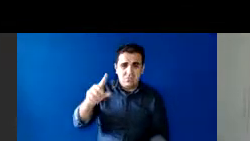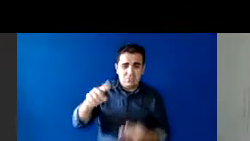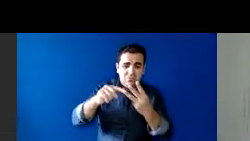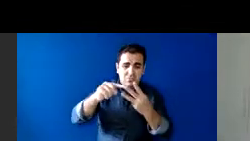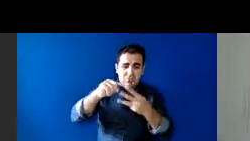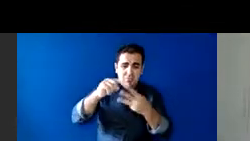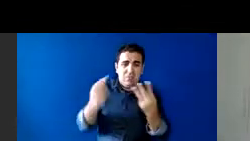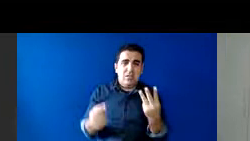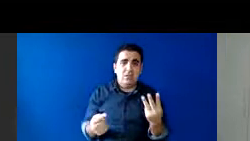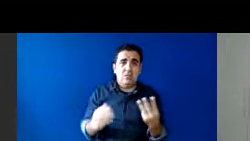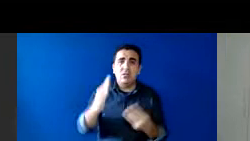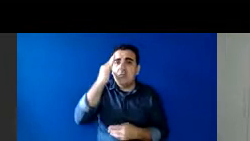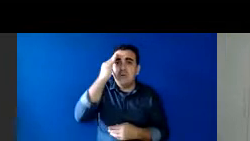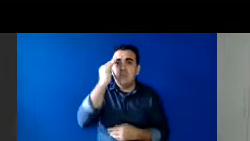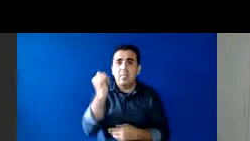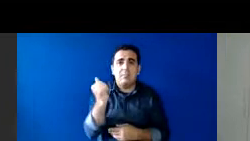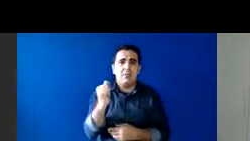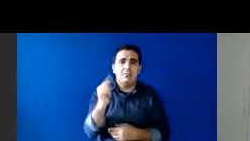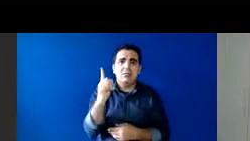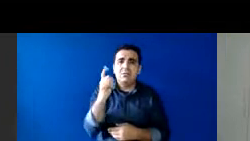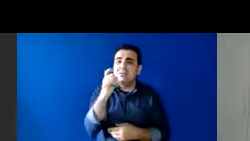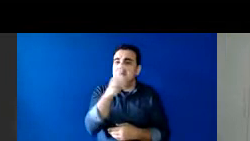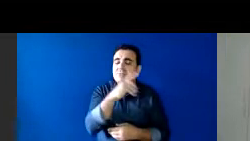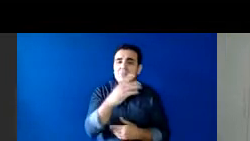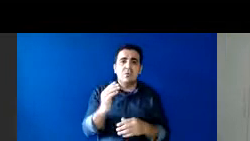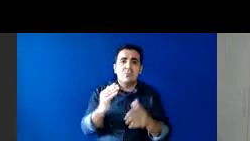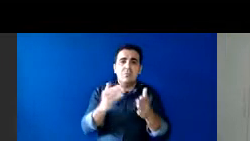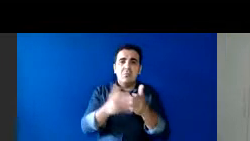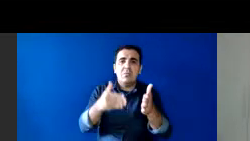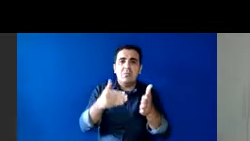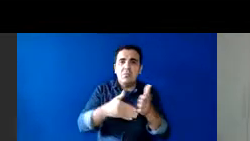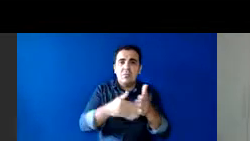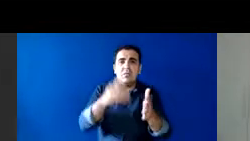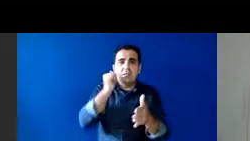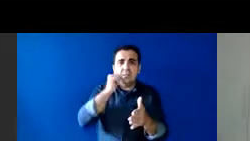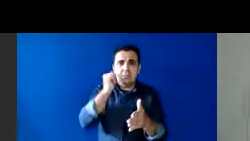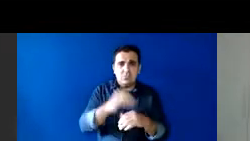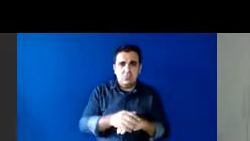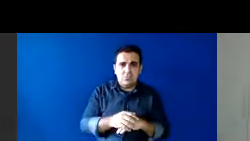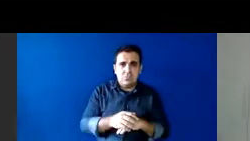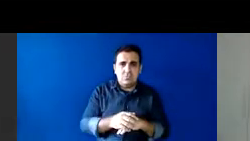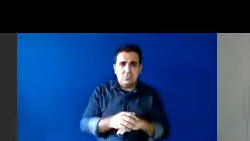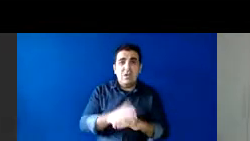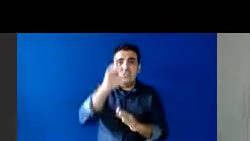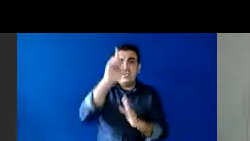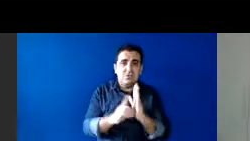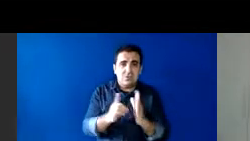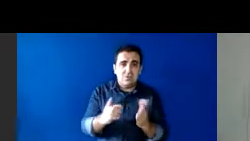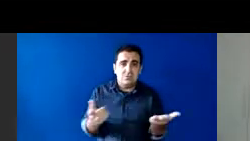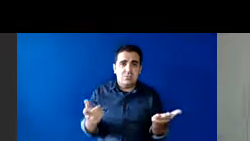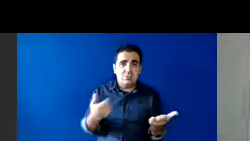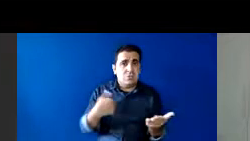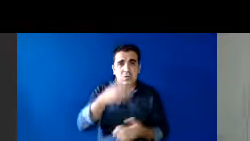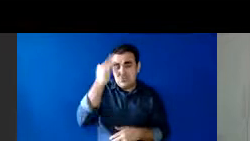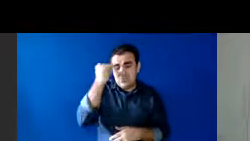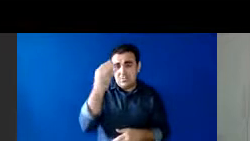nós sabemos toda a dificuldade de acesso das mulheres a esse direito, né?